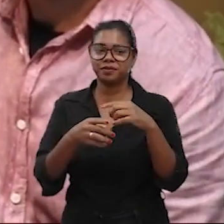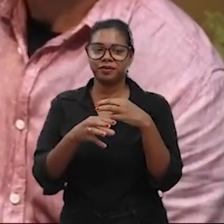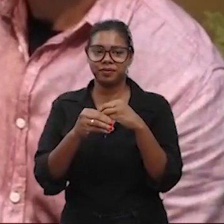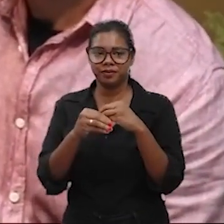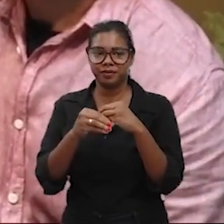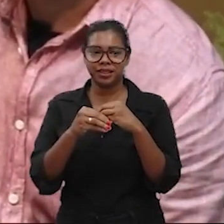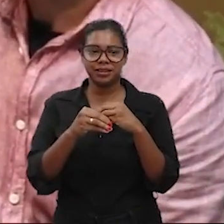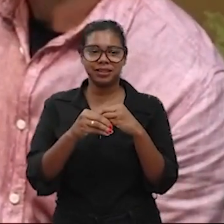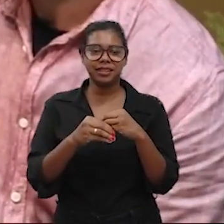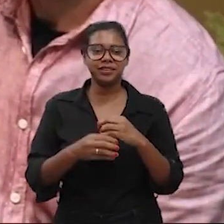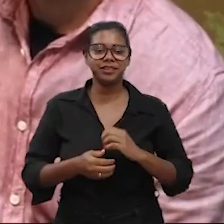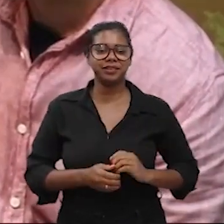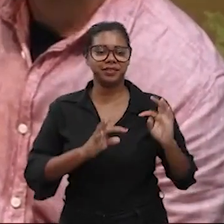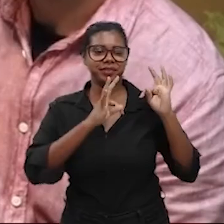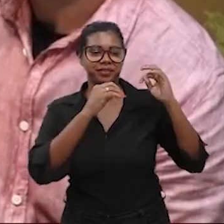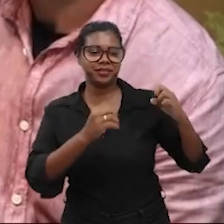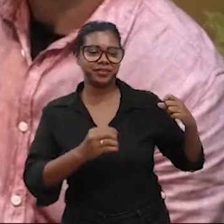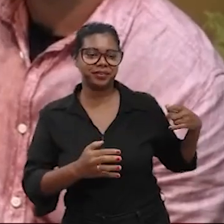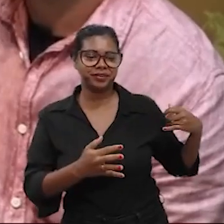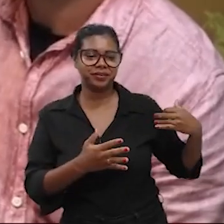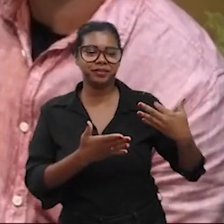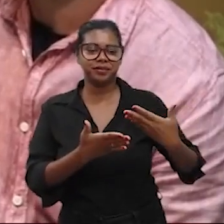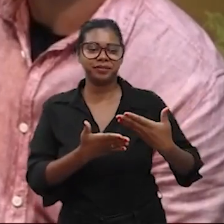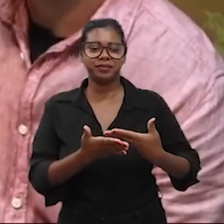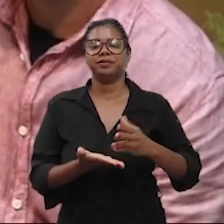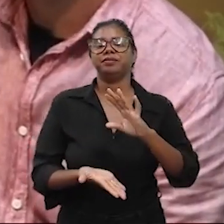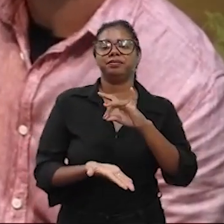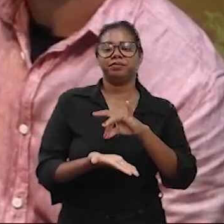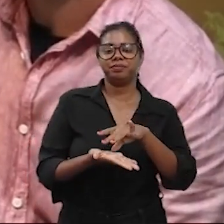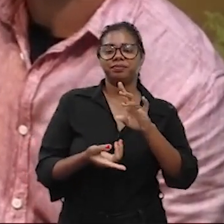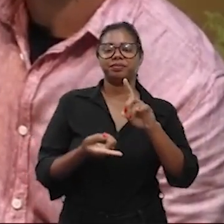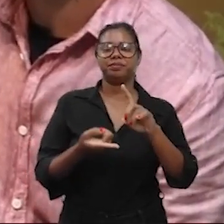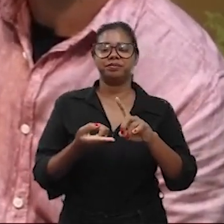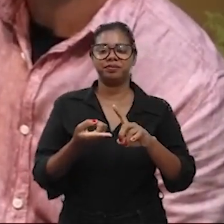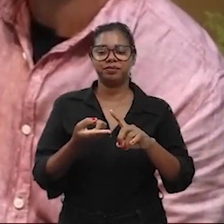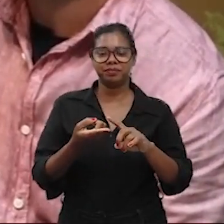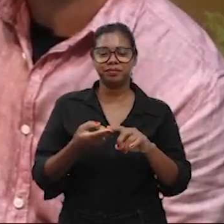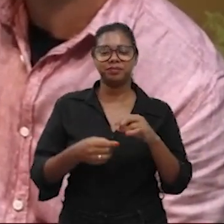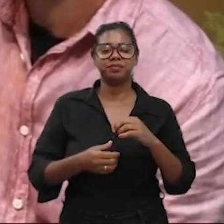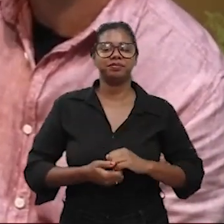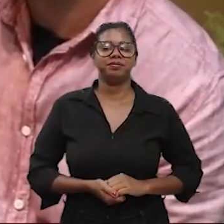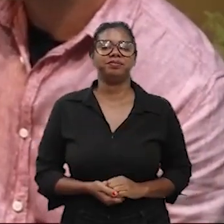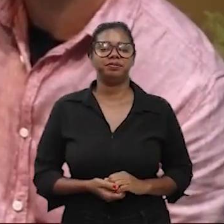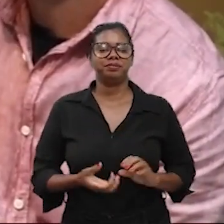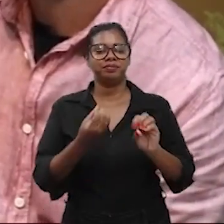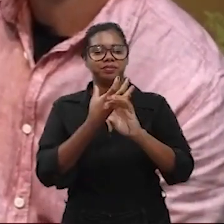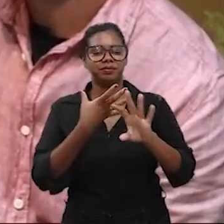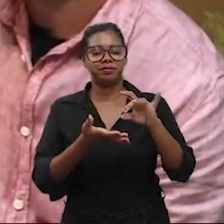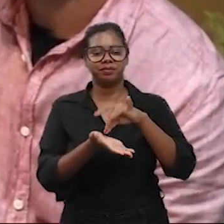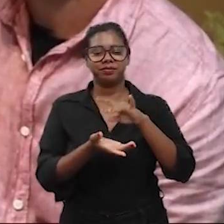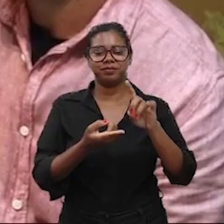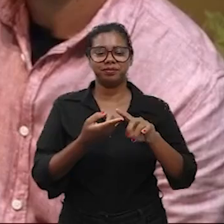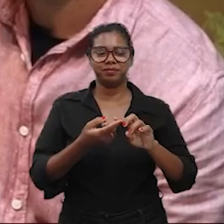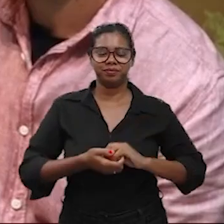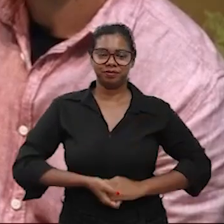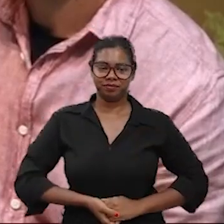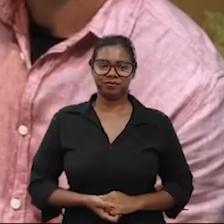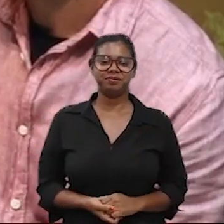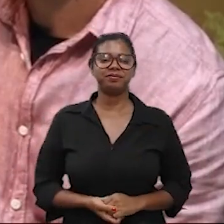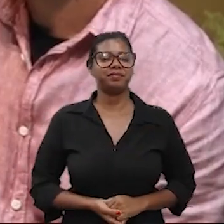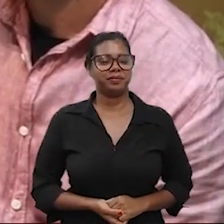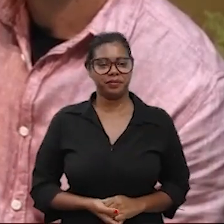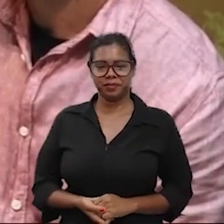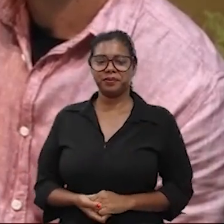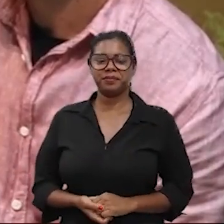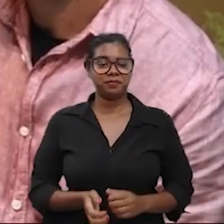durante todo esse tempo foi fazer isso, né, no ao vivo. E confesso que